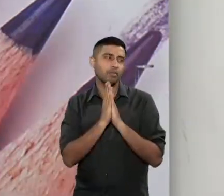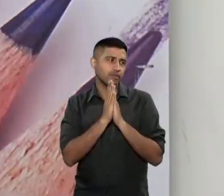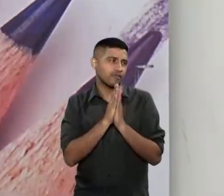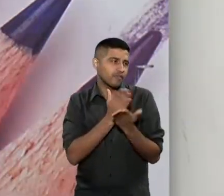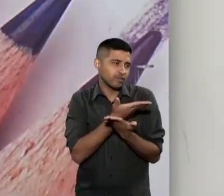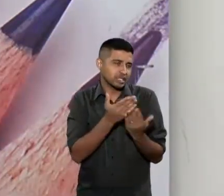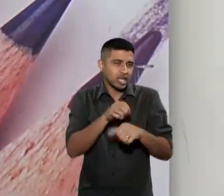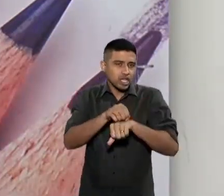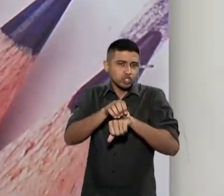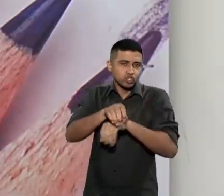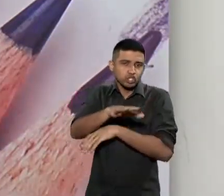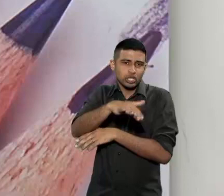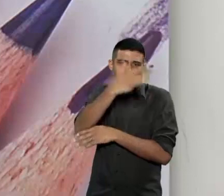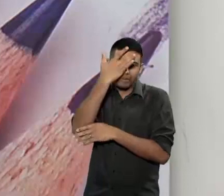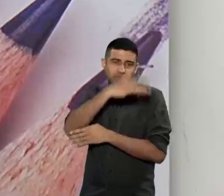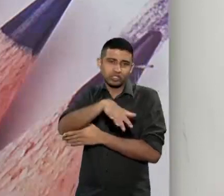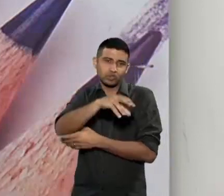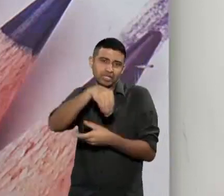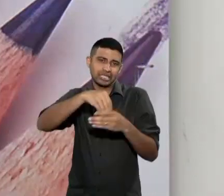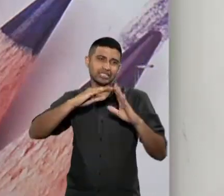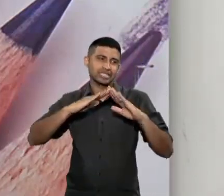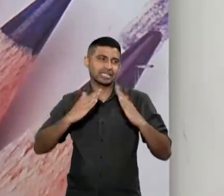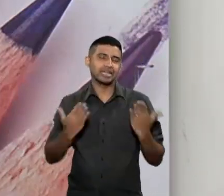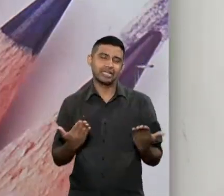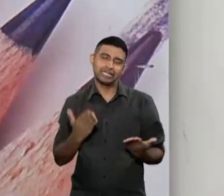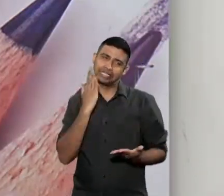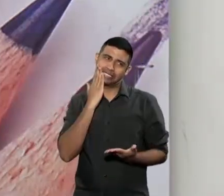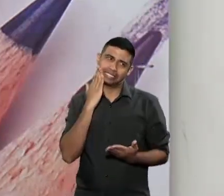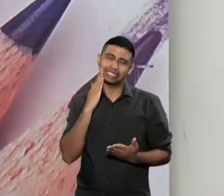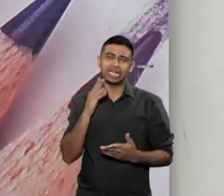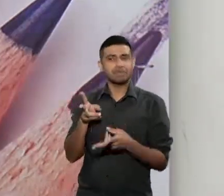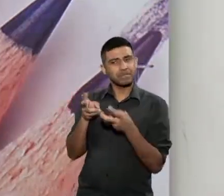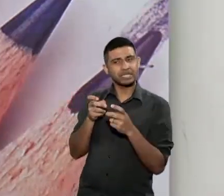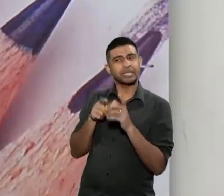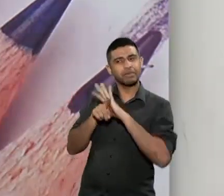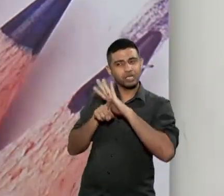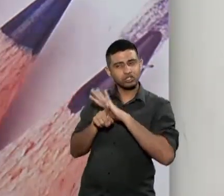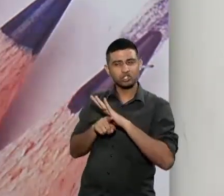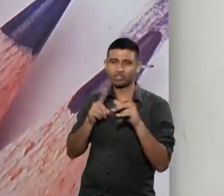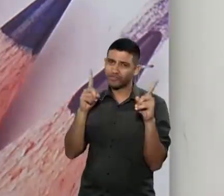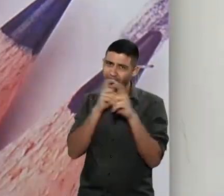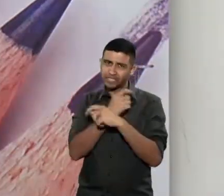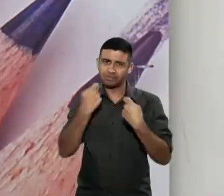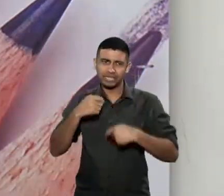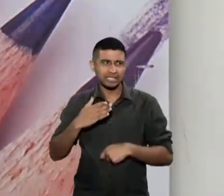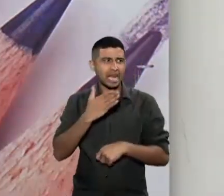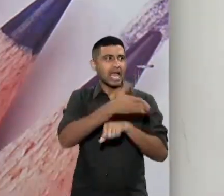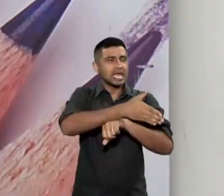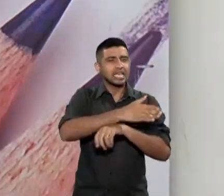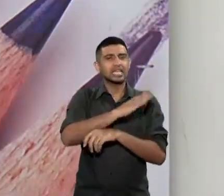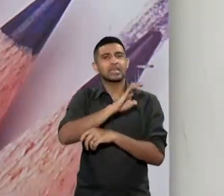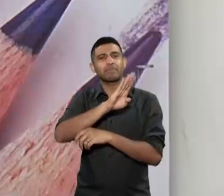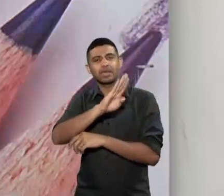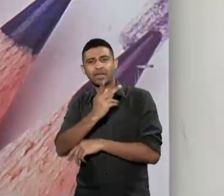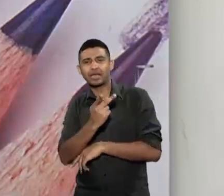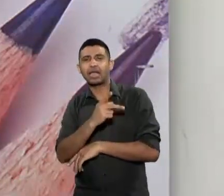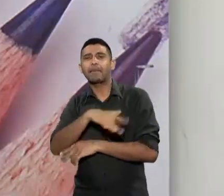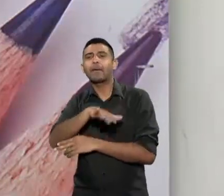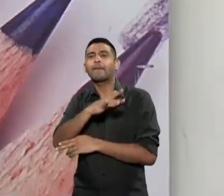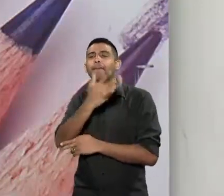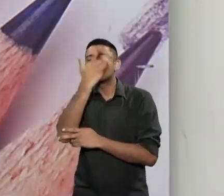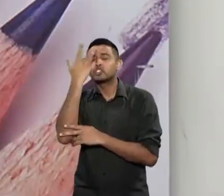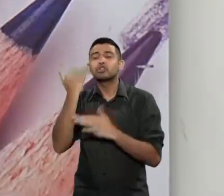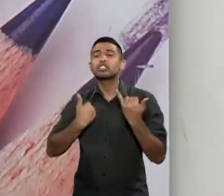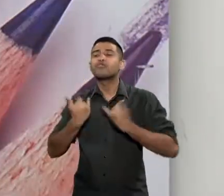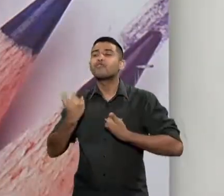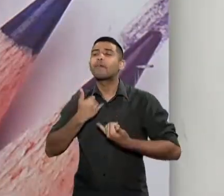vocês dessem dicas pro pessoal. Eu já vi que o diagnóstico é uma coisa mais difícil, tem que ir pra Belo Horizonte e tal. Mas o pessoal se informar, saber